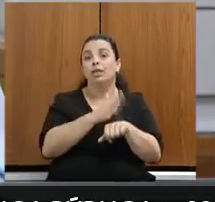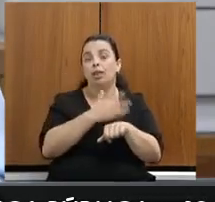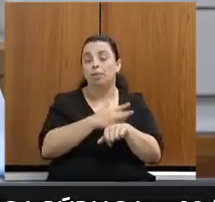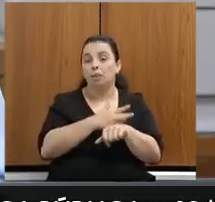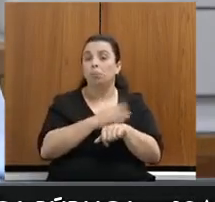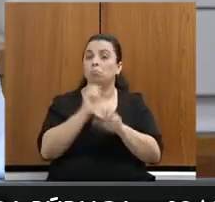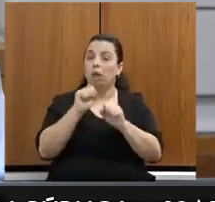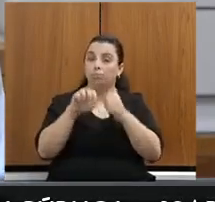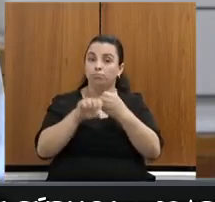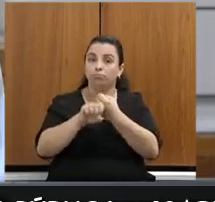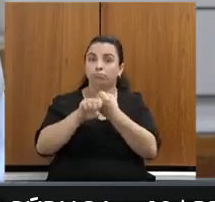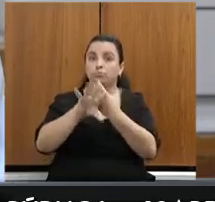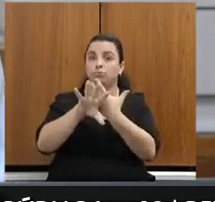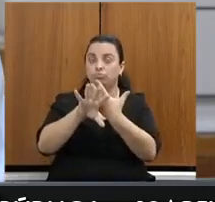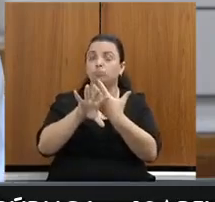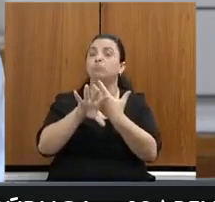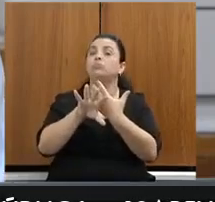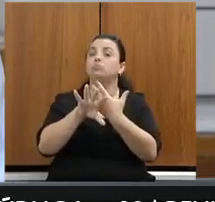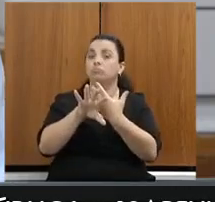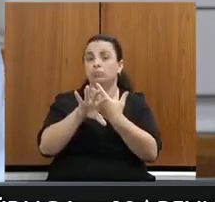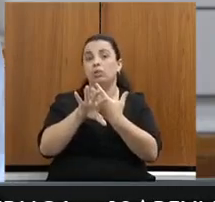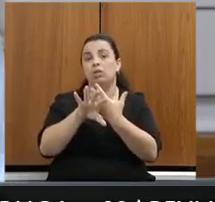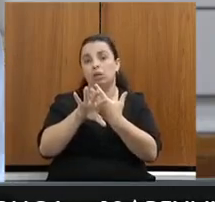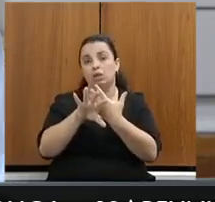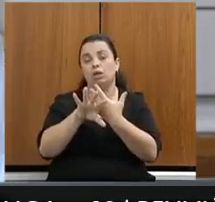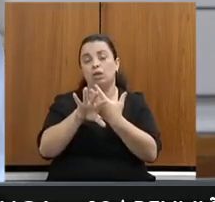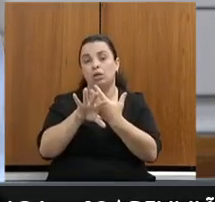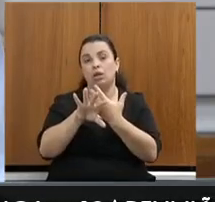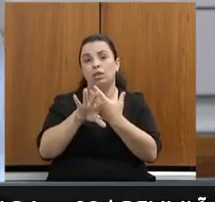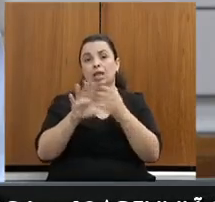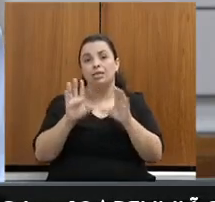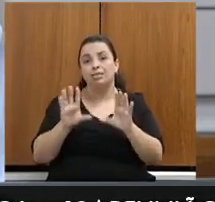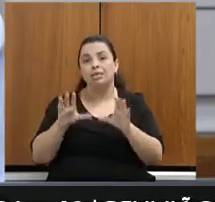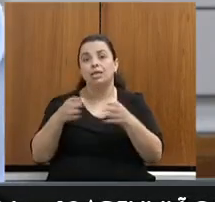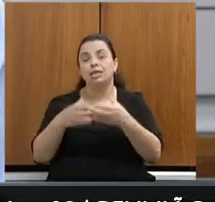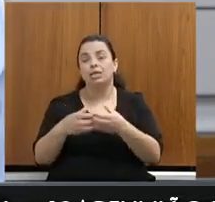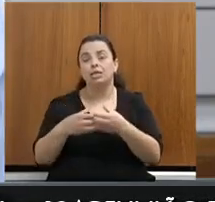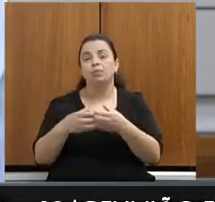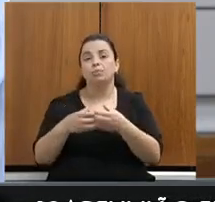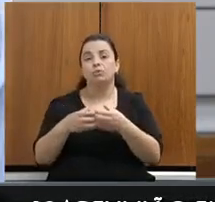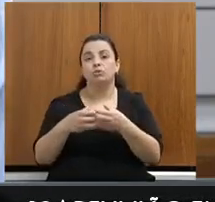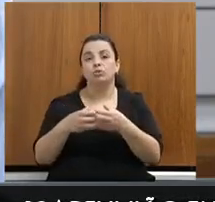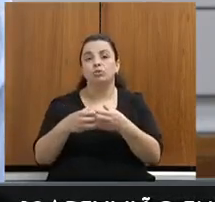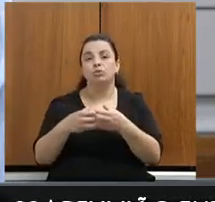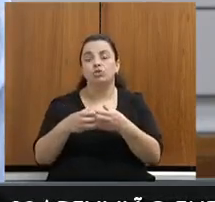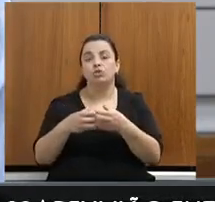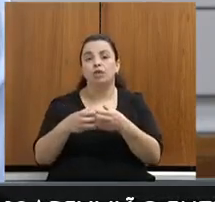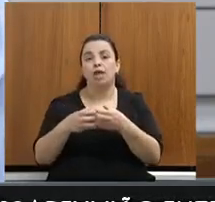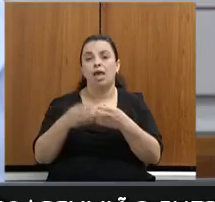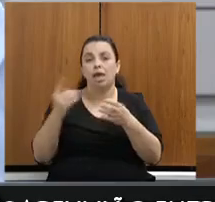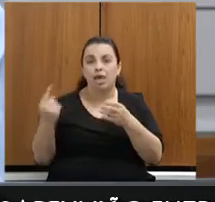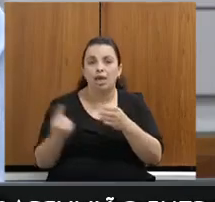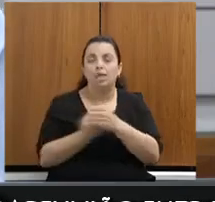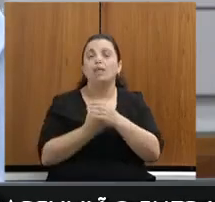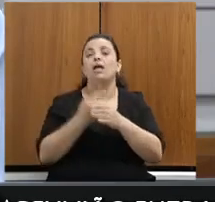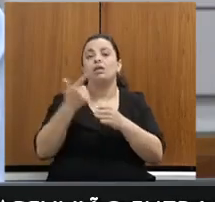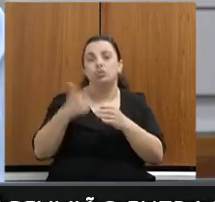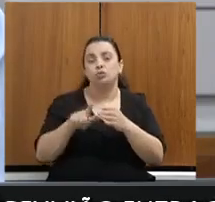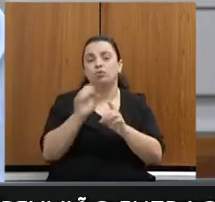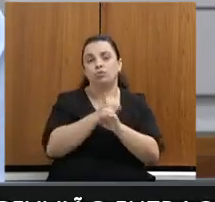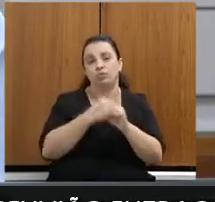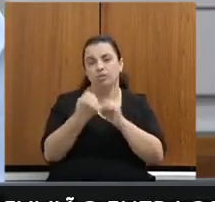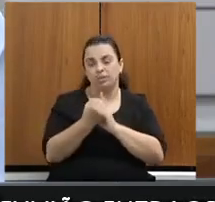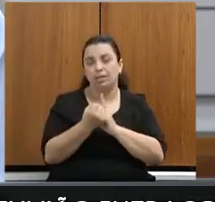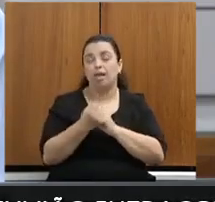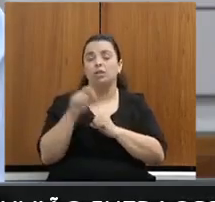videoconferência momentaneamente da das equipes de suas ressocialização sabe então é a